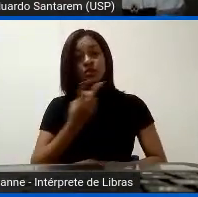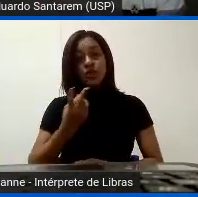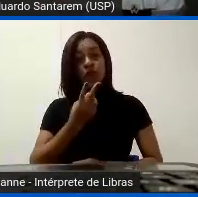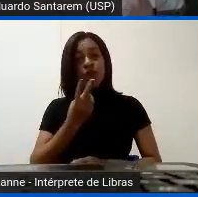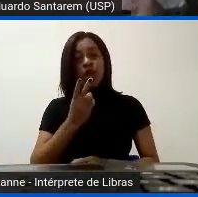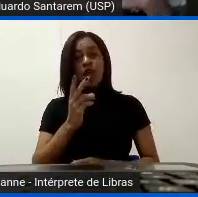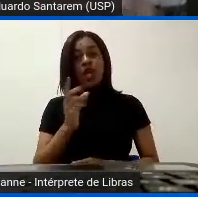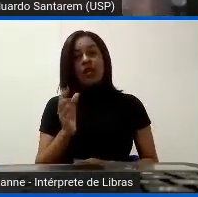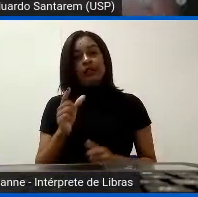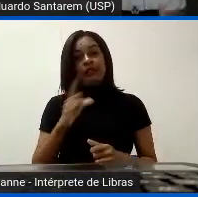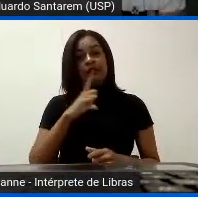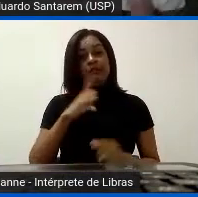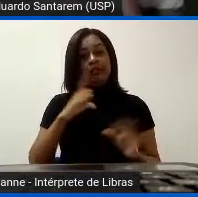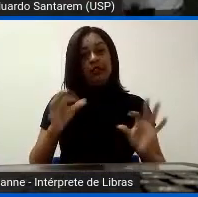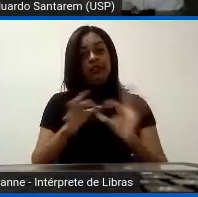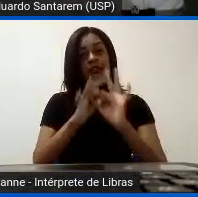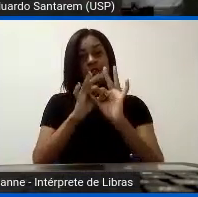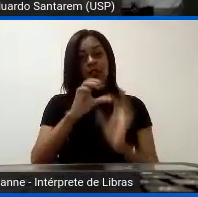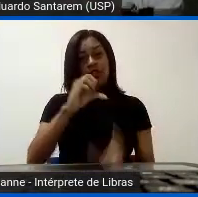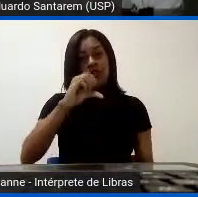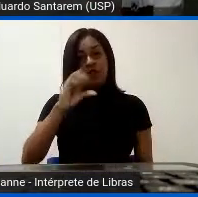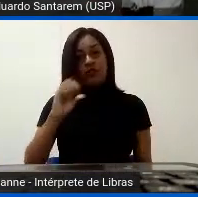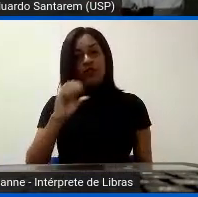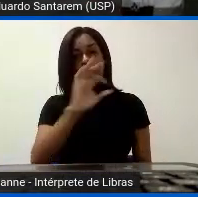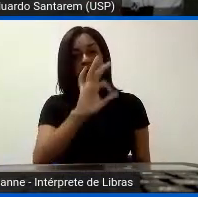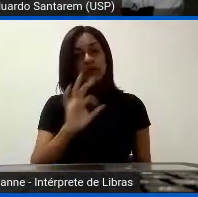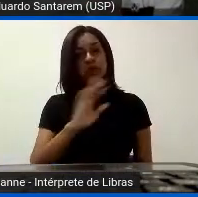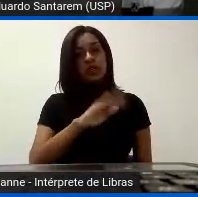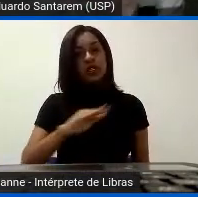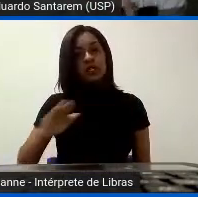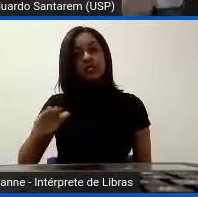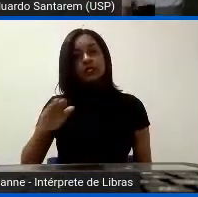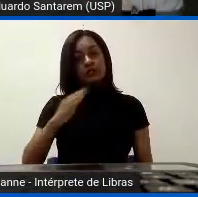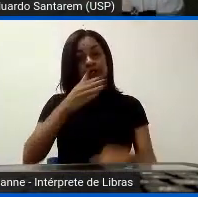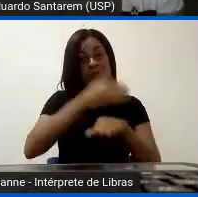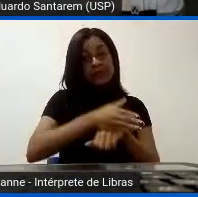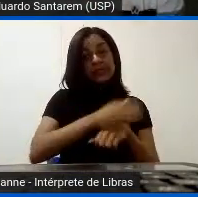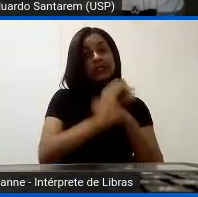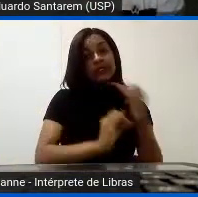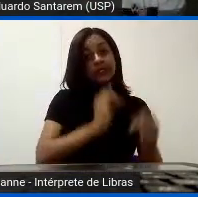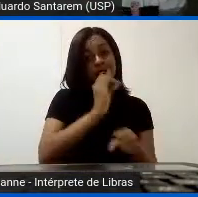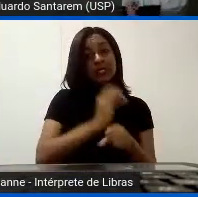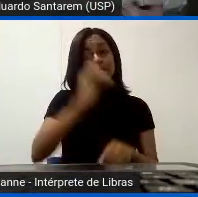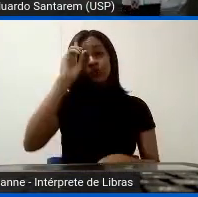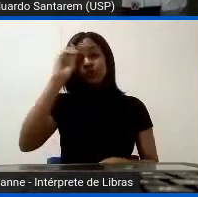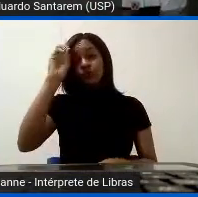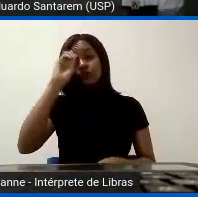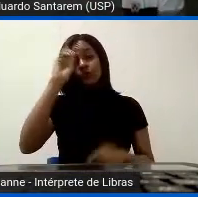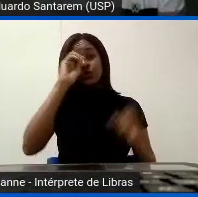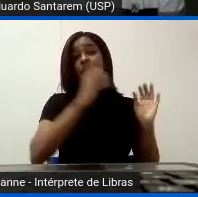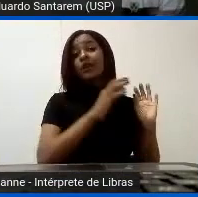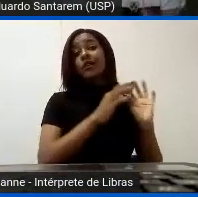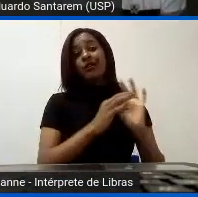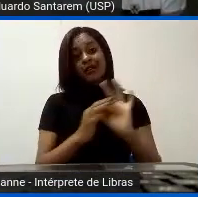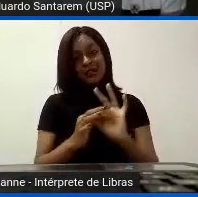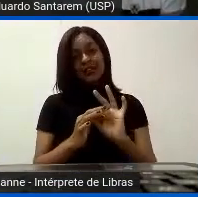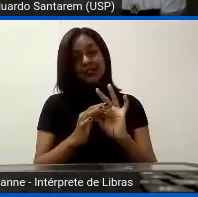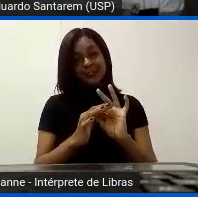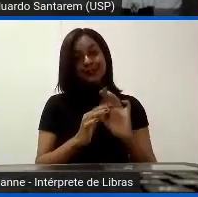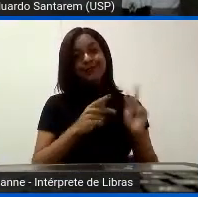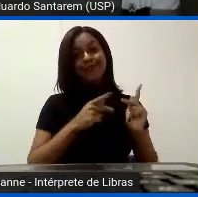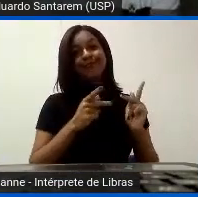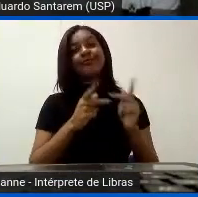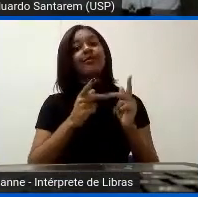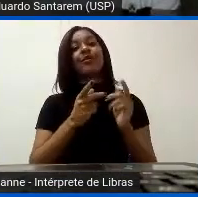praticamente das Crianças acessando a internet todos os dias esse é um contexto então quando eu trago para vocês isso tudo que